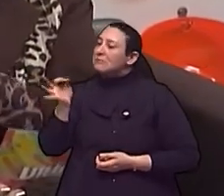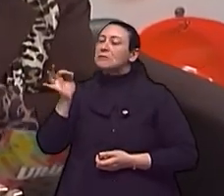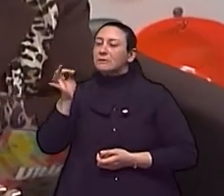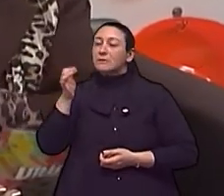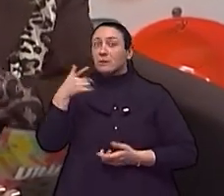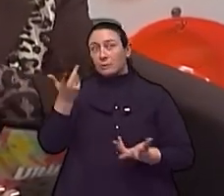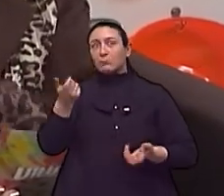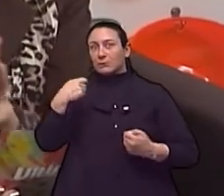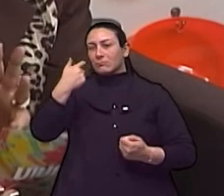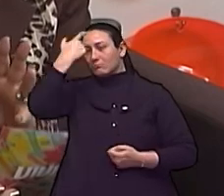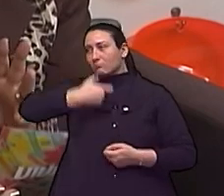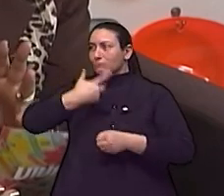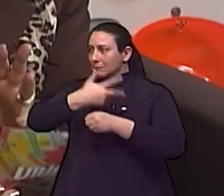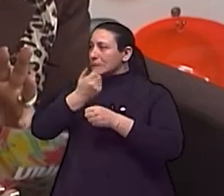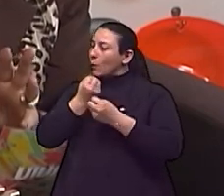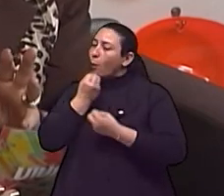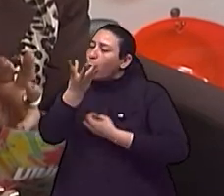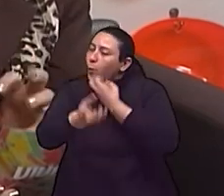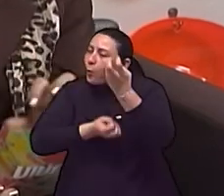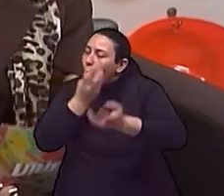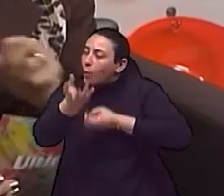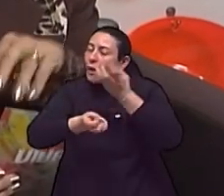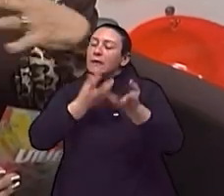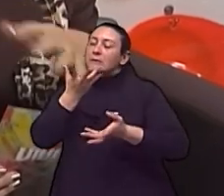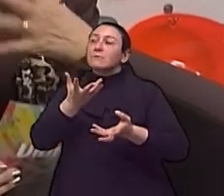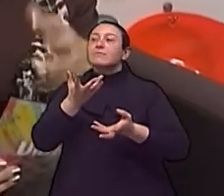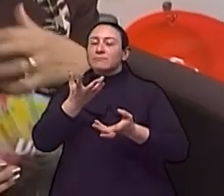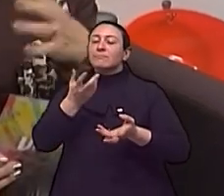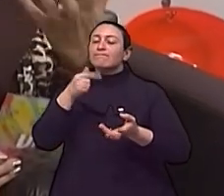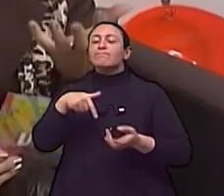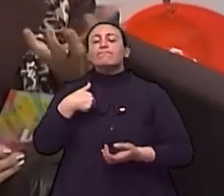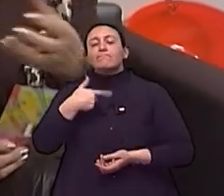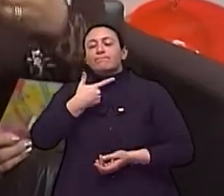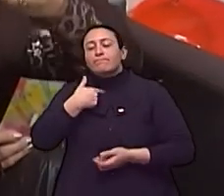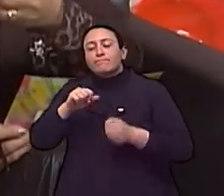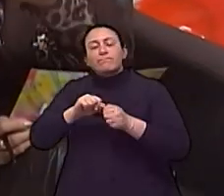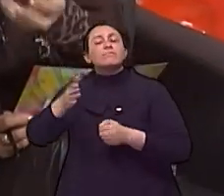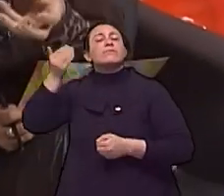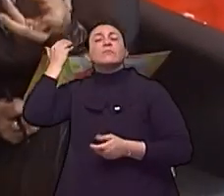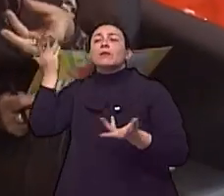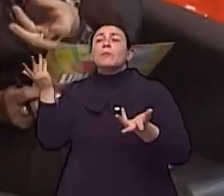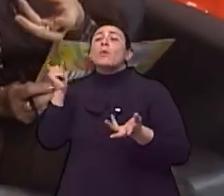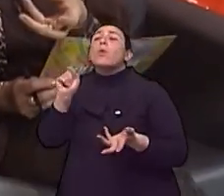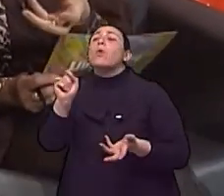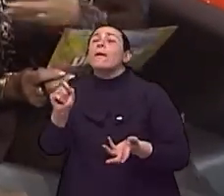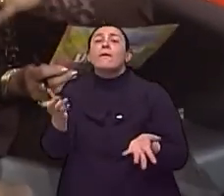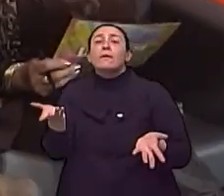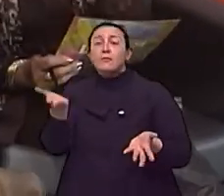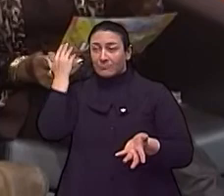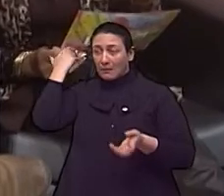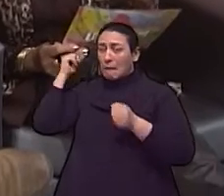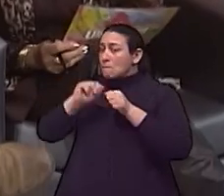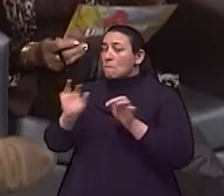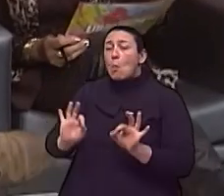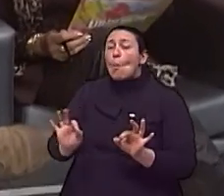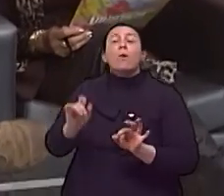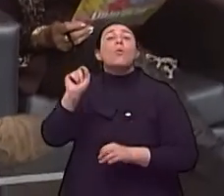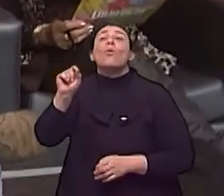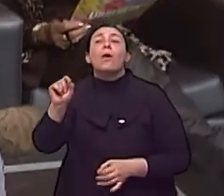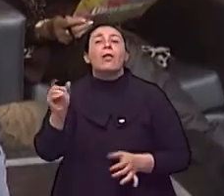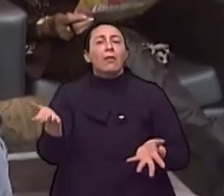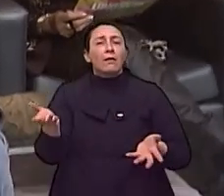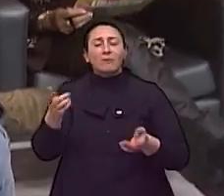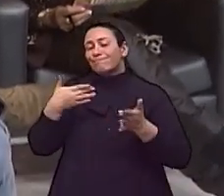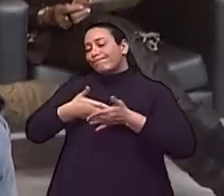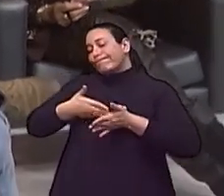a gente a falar que a gente mais ouvir né galho Sim eu gostaria de fazer o que eu não fiz sim mas o que que tu gostaria de fazer aí eu não sei ainda